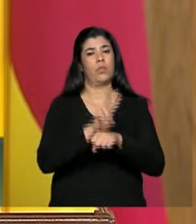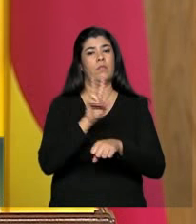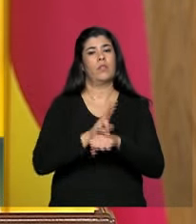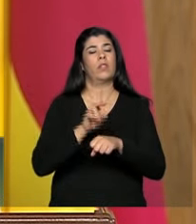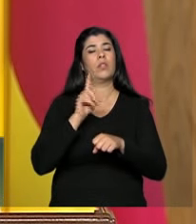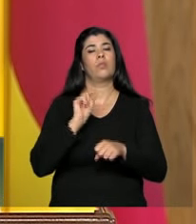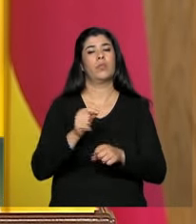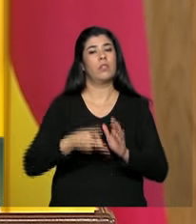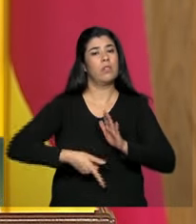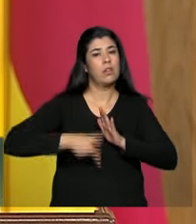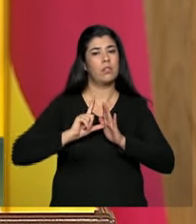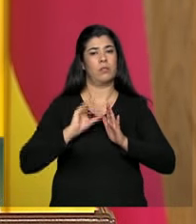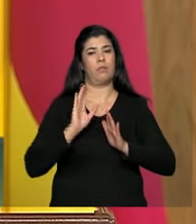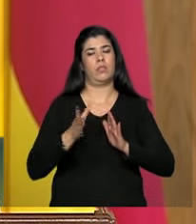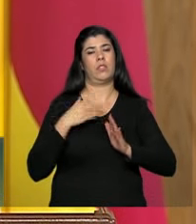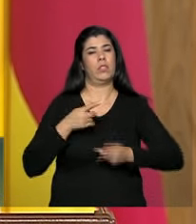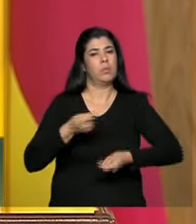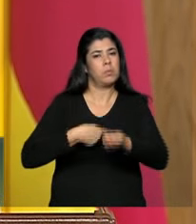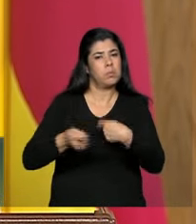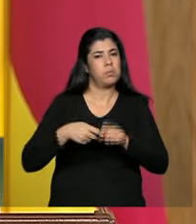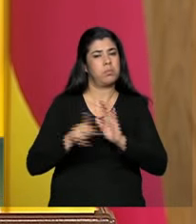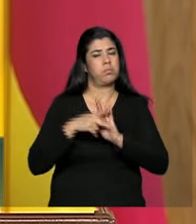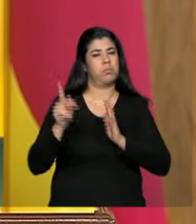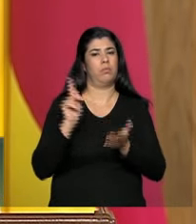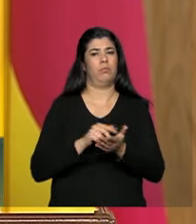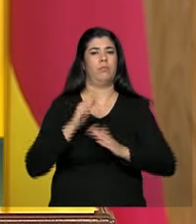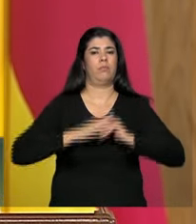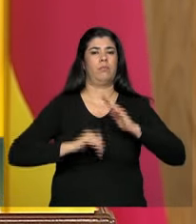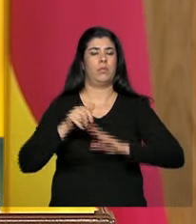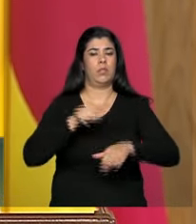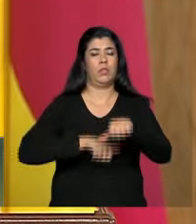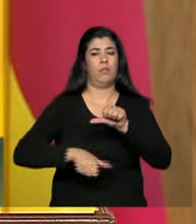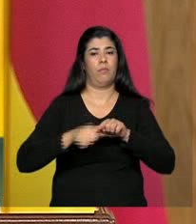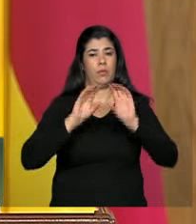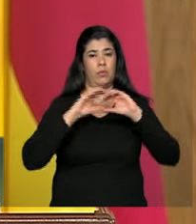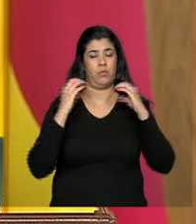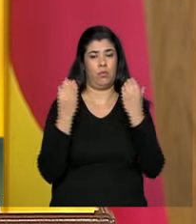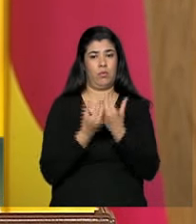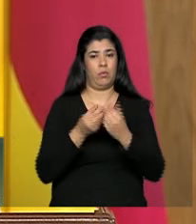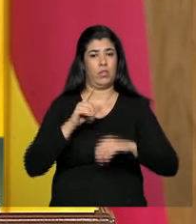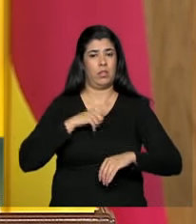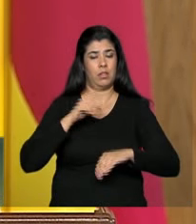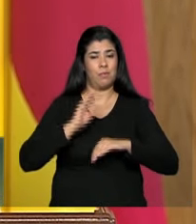das negociações efetivas para tornar o Conselho